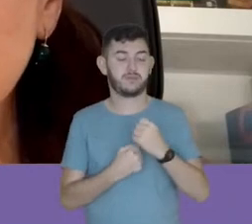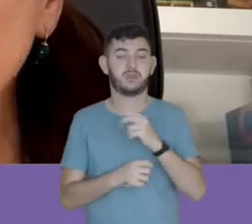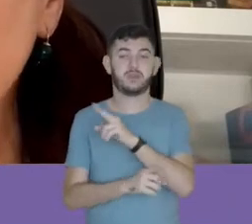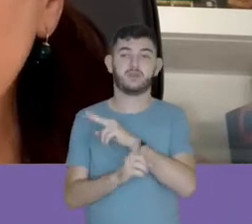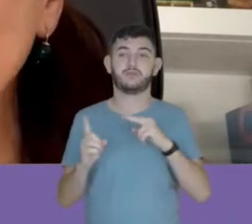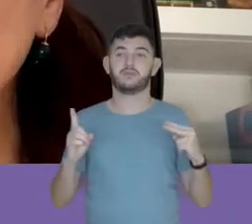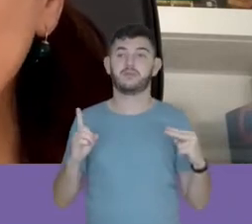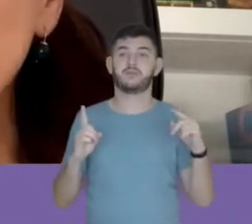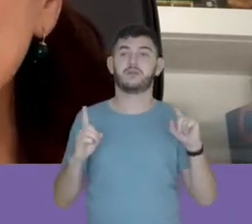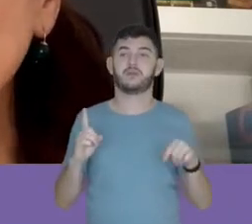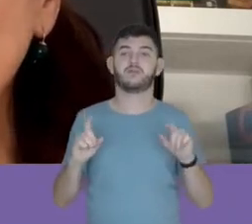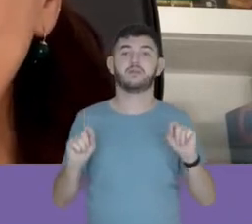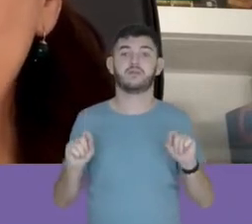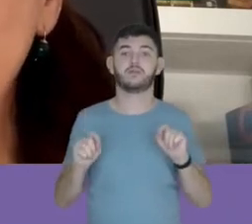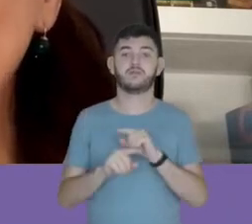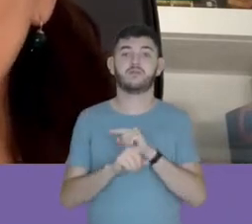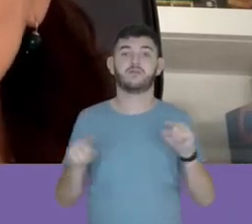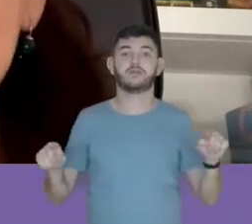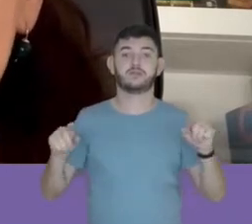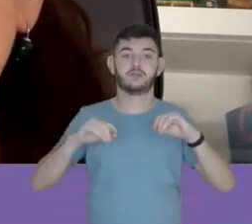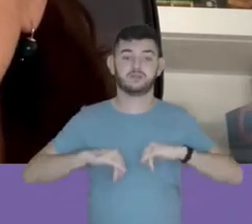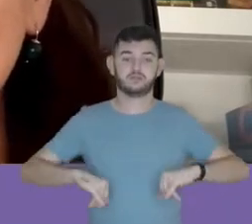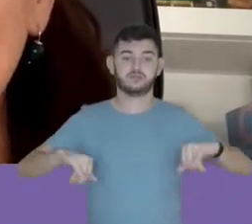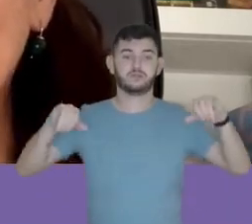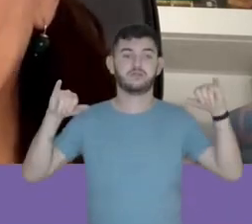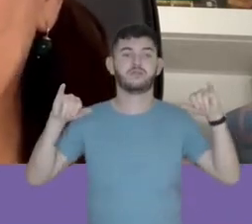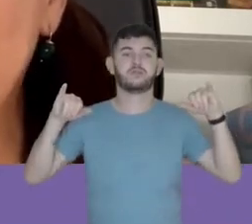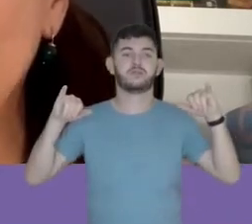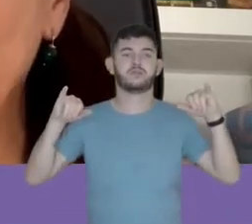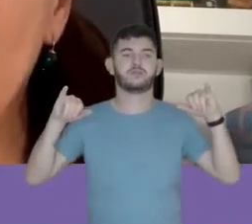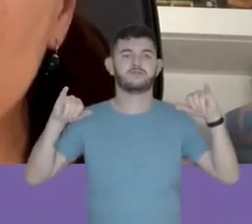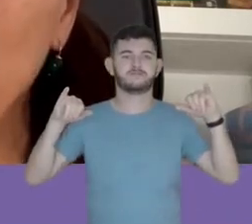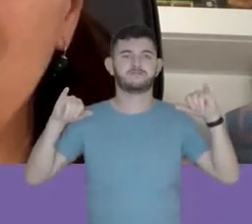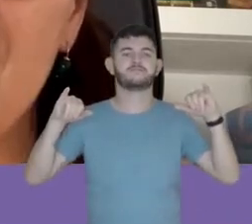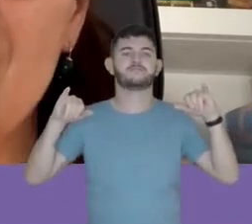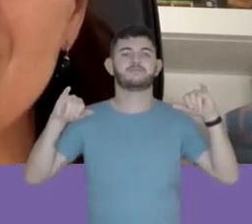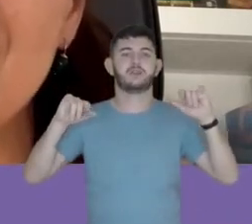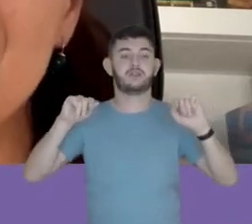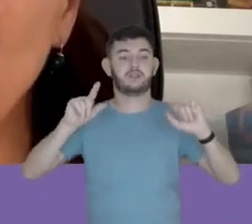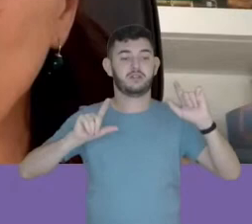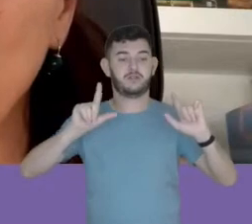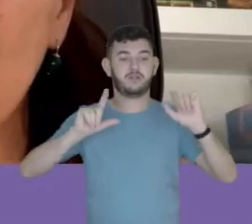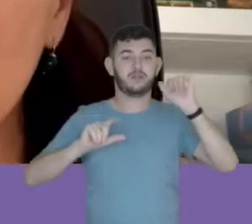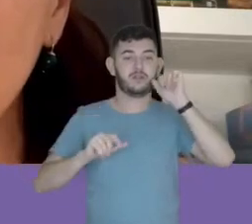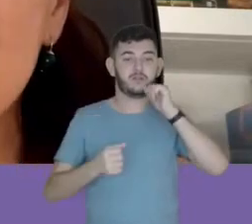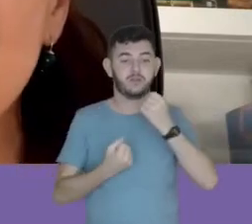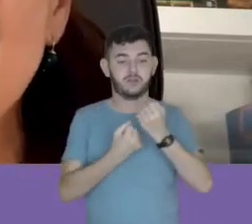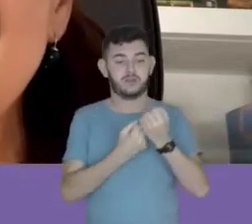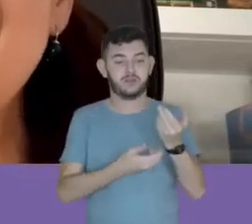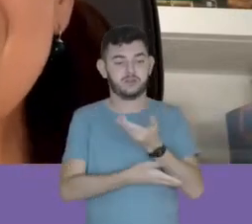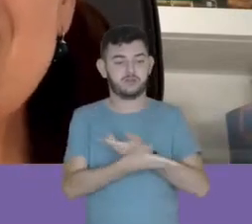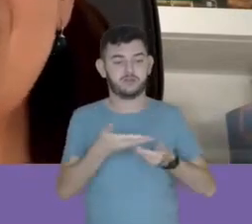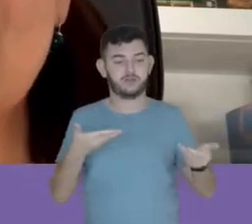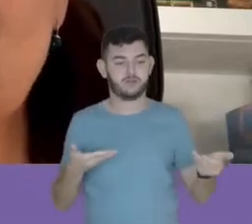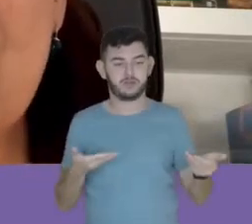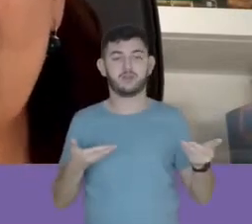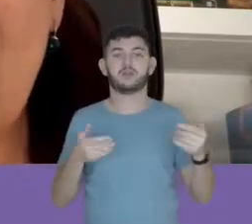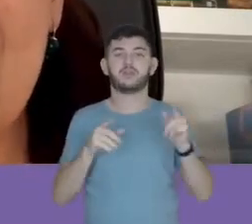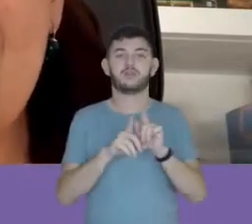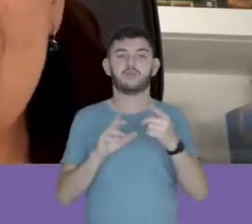reforça com a perspectiva de que vocês divulguem ao máximo a TV Elas por Elas e estes programas